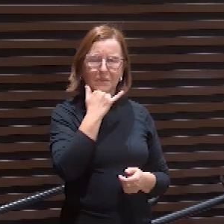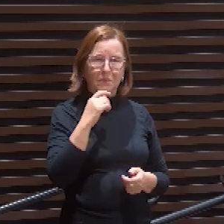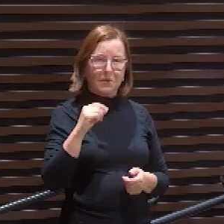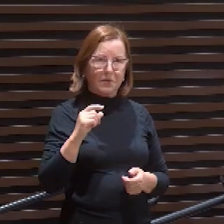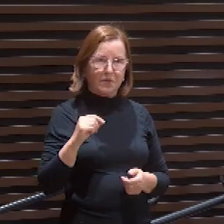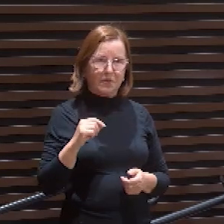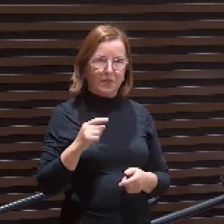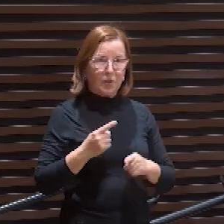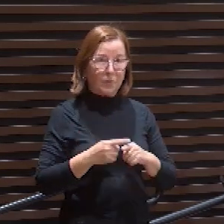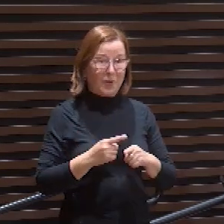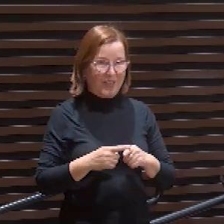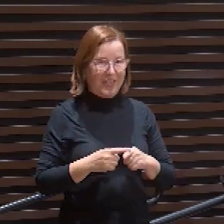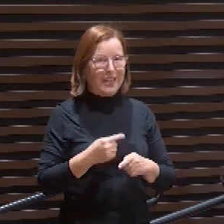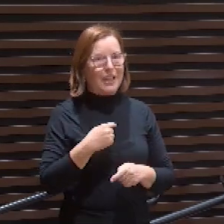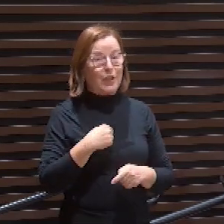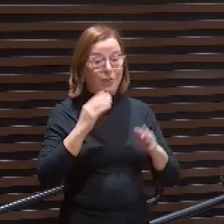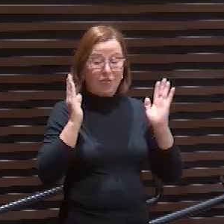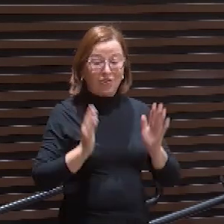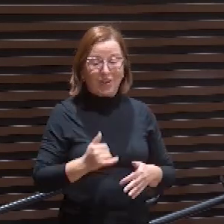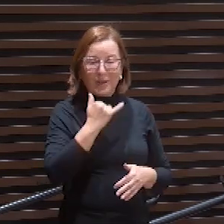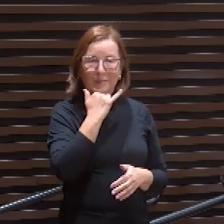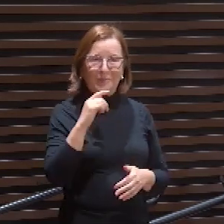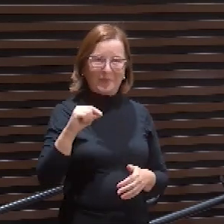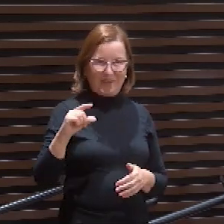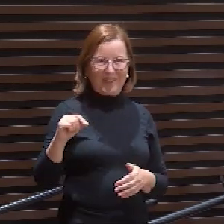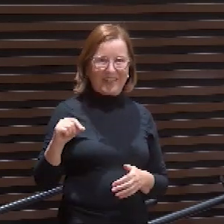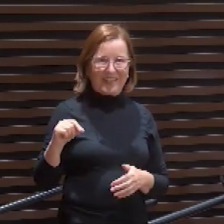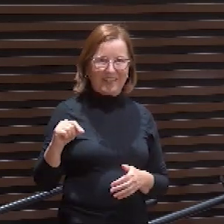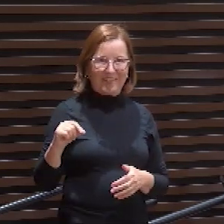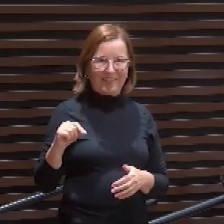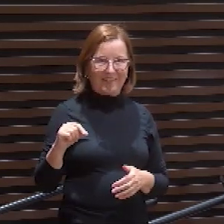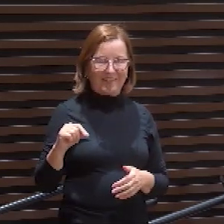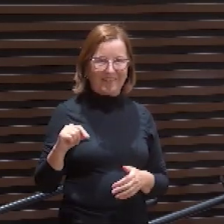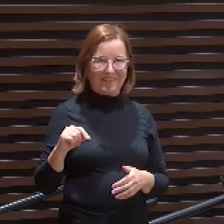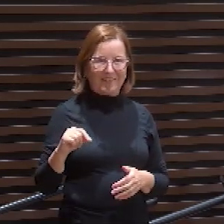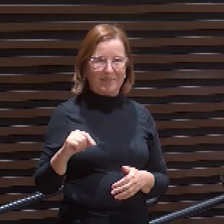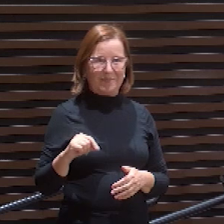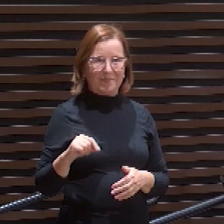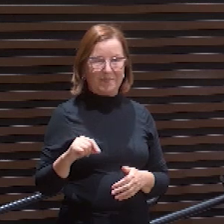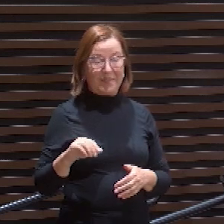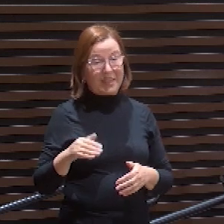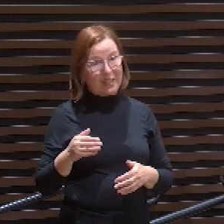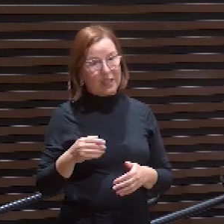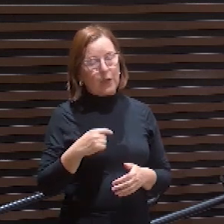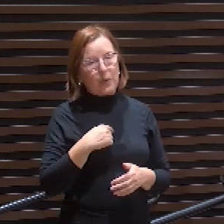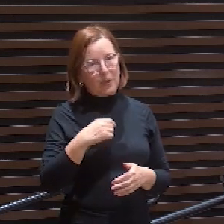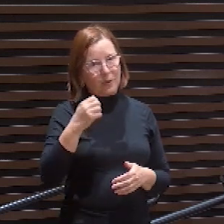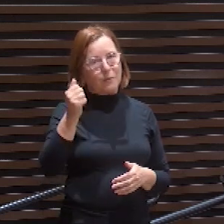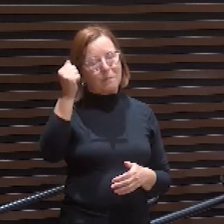Porque eu sou perdoado, eu me arrependo.